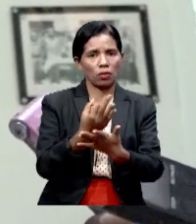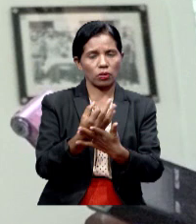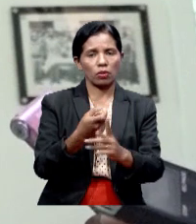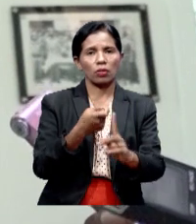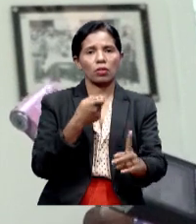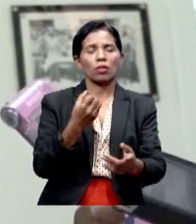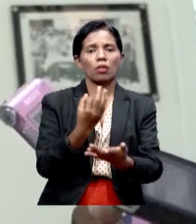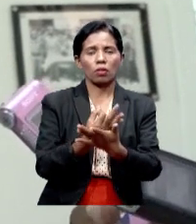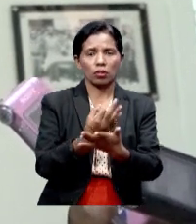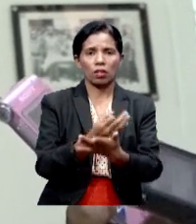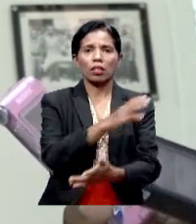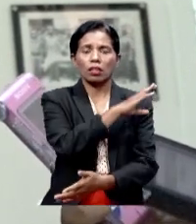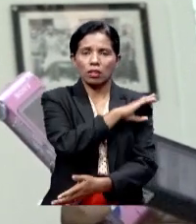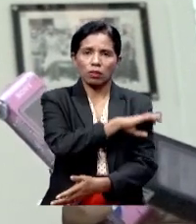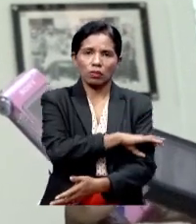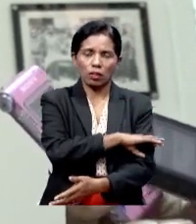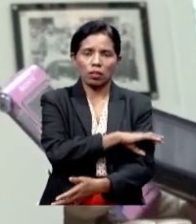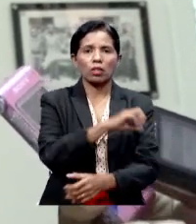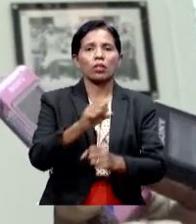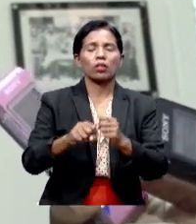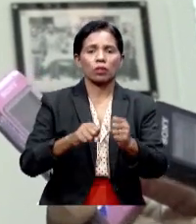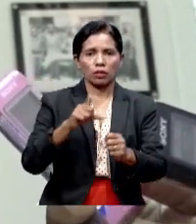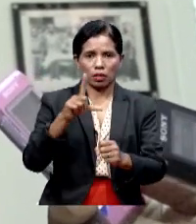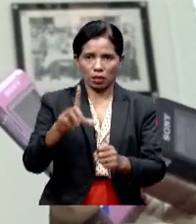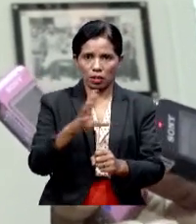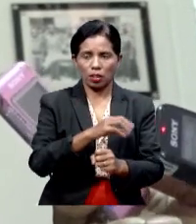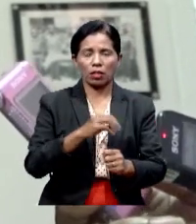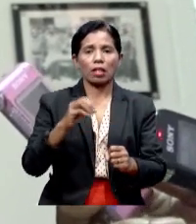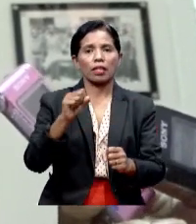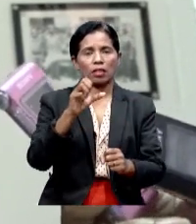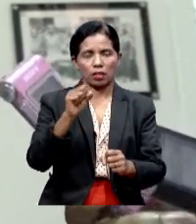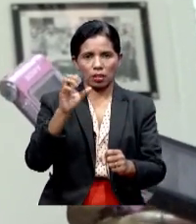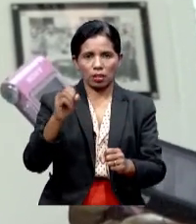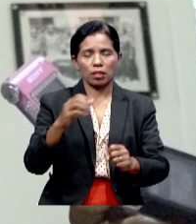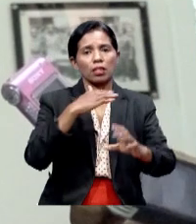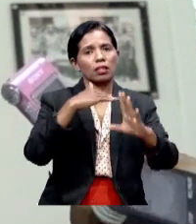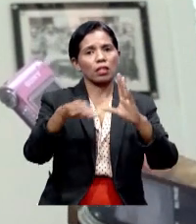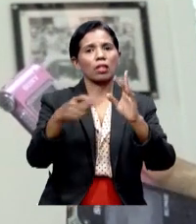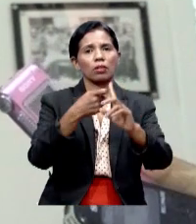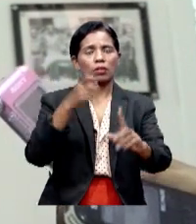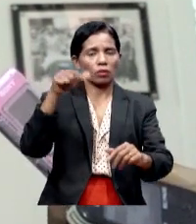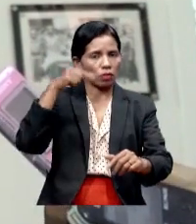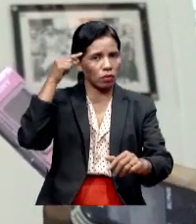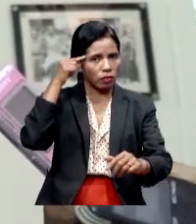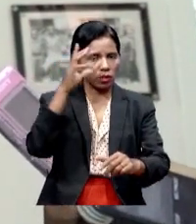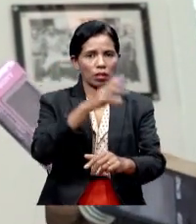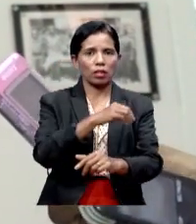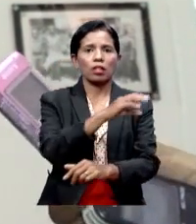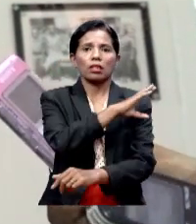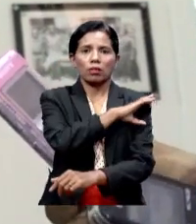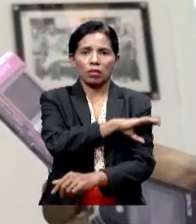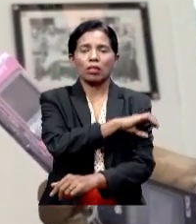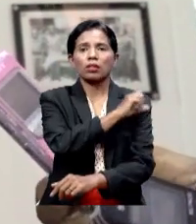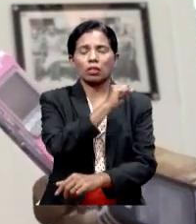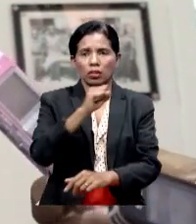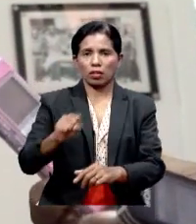fundo segurança social no transferência do governo central para segurança social,